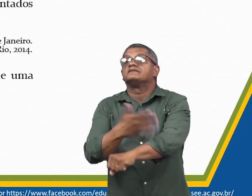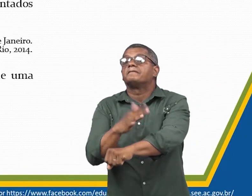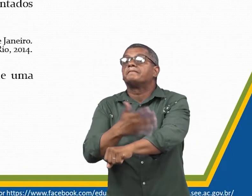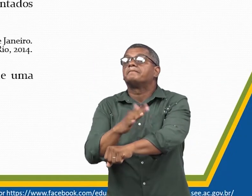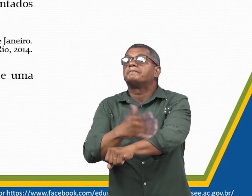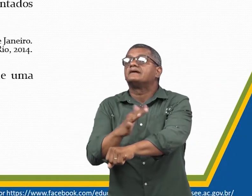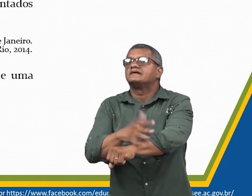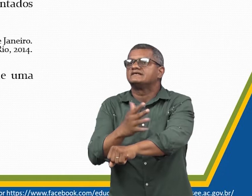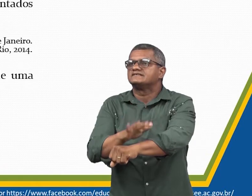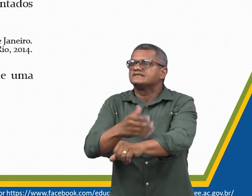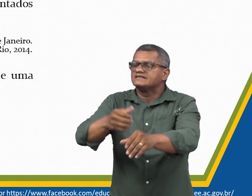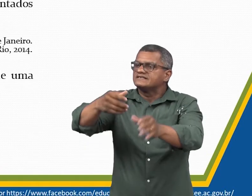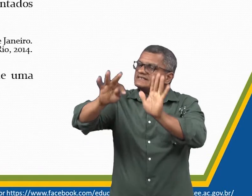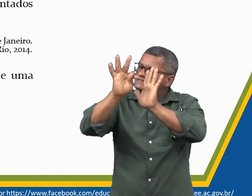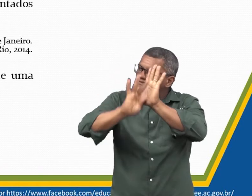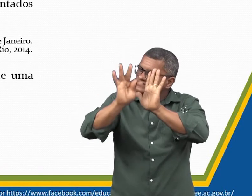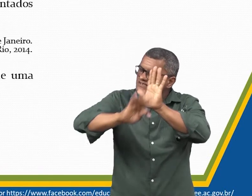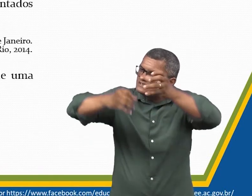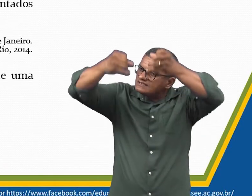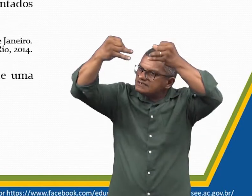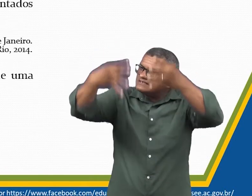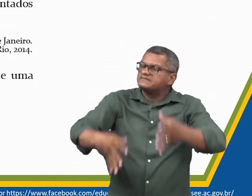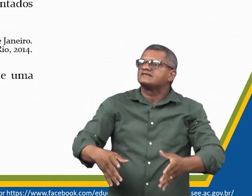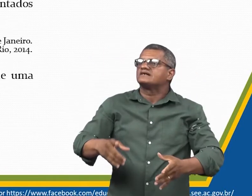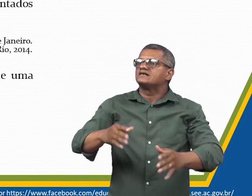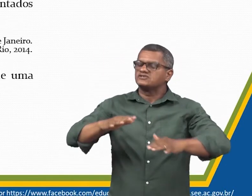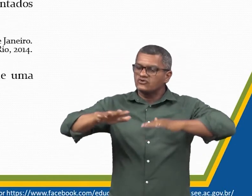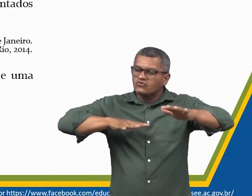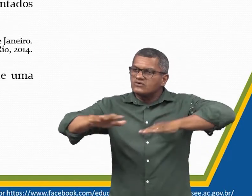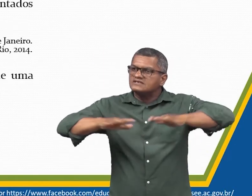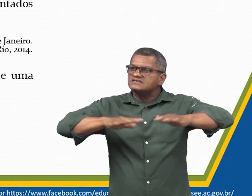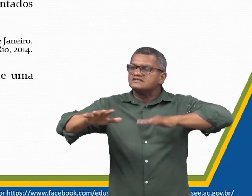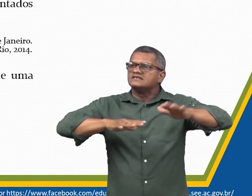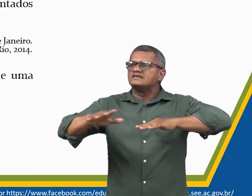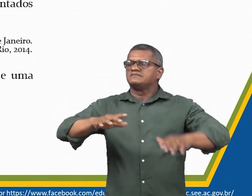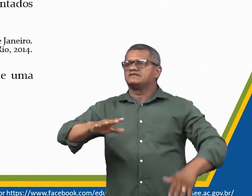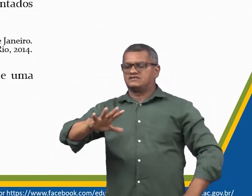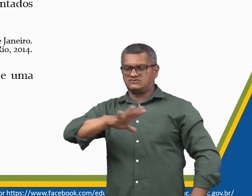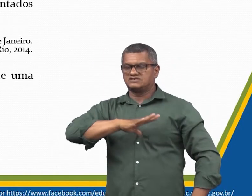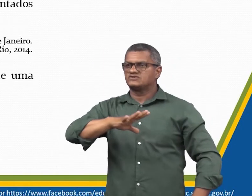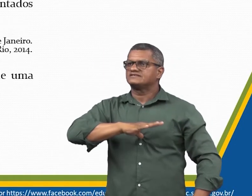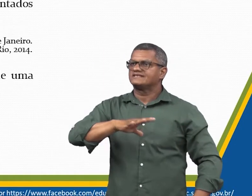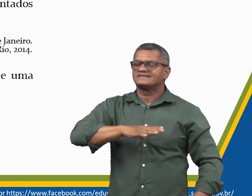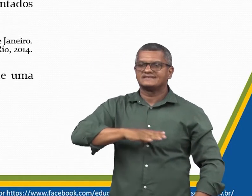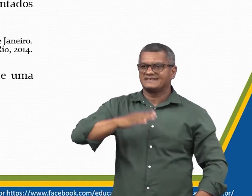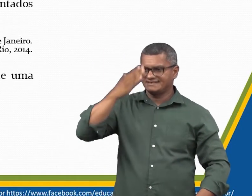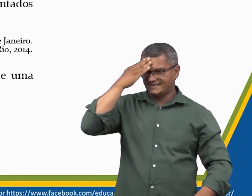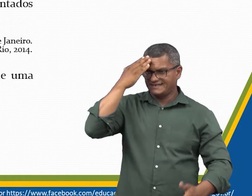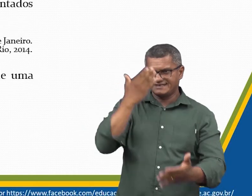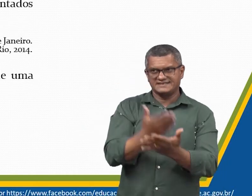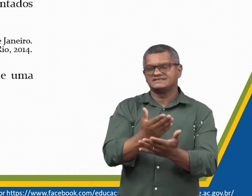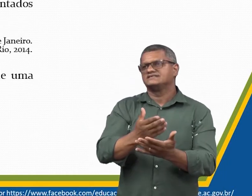são incompatíveis com a dinâmica de uma sociedade laica e democrática. Por quê?